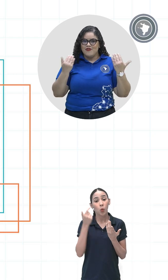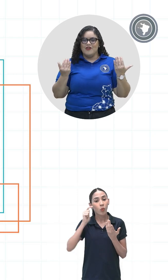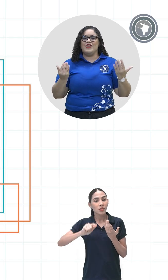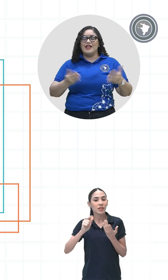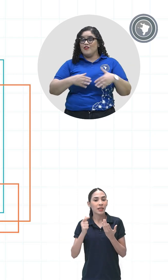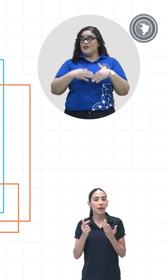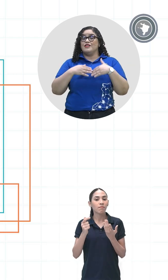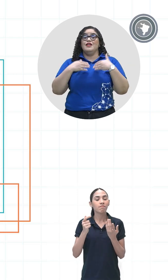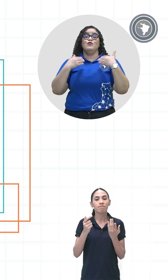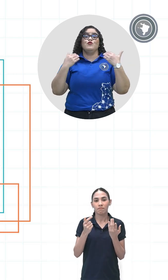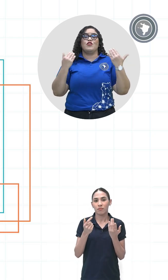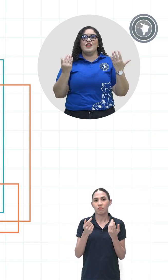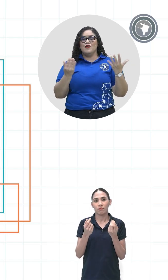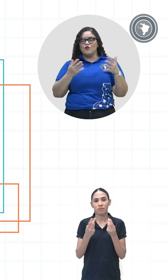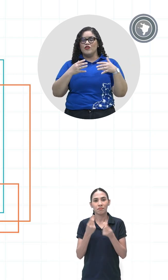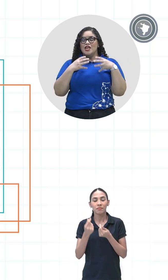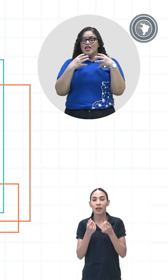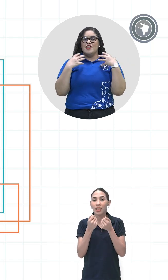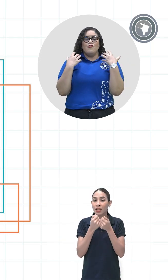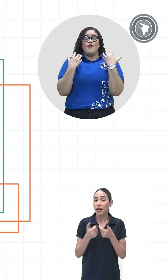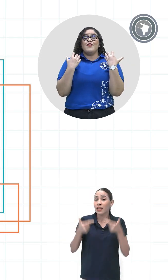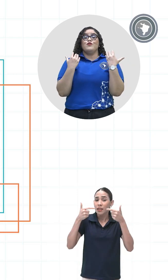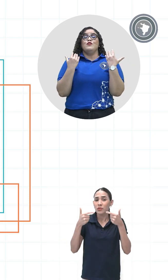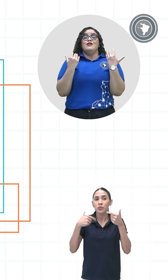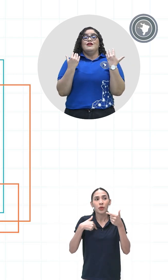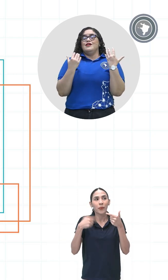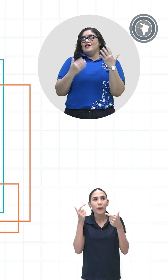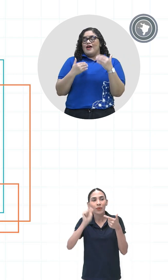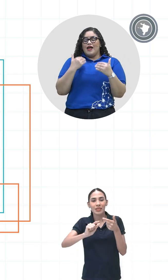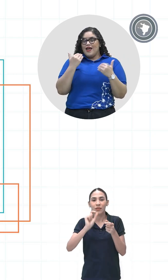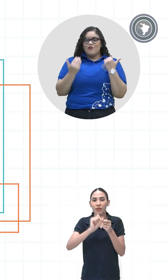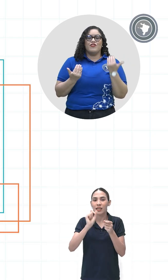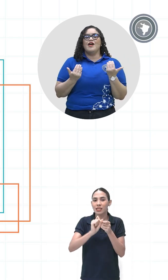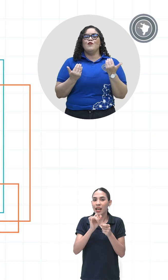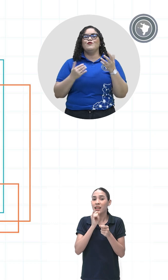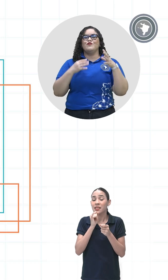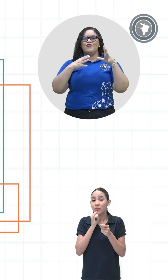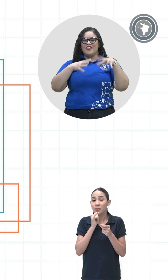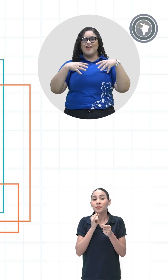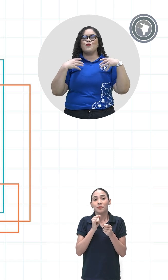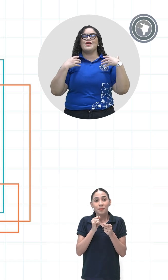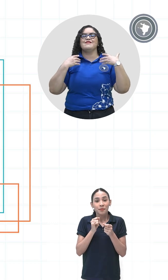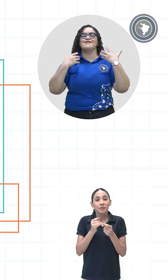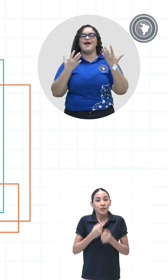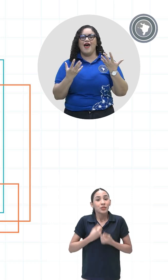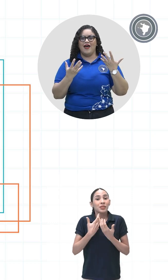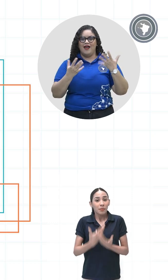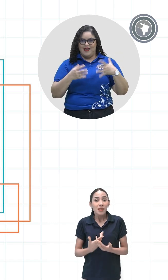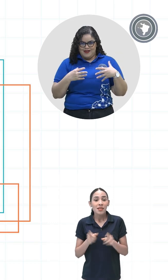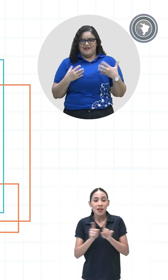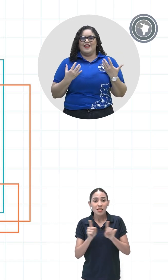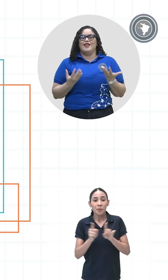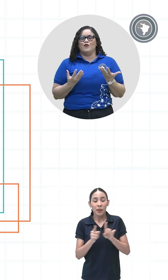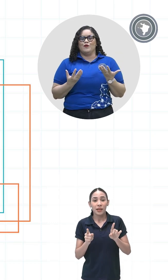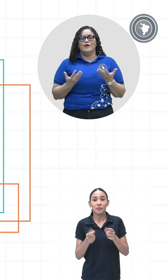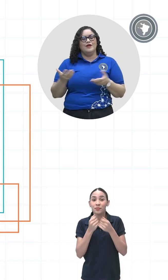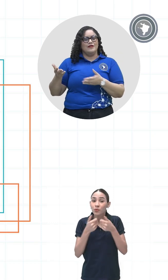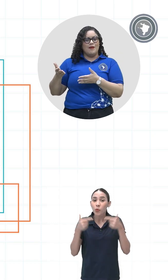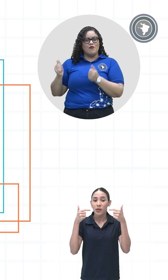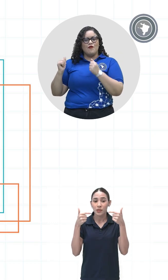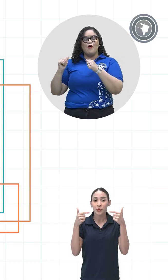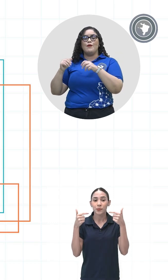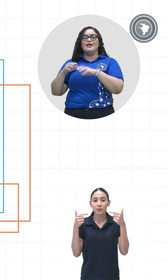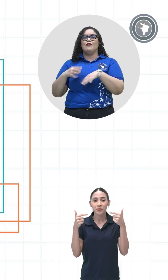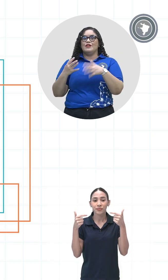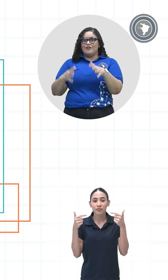me traz, na verdade, tantos risos, e eu faço questão de expressar esse riso.